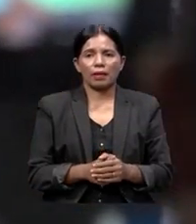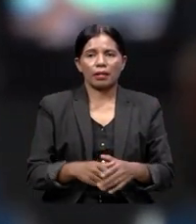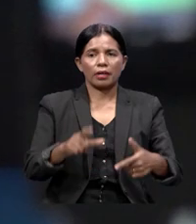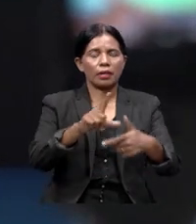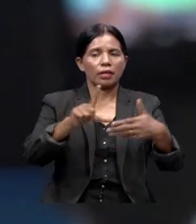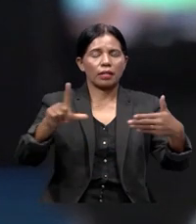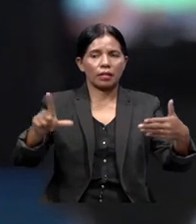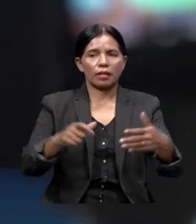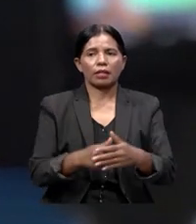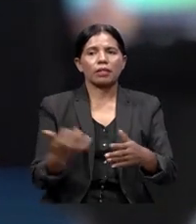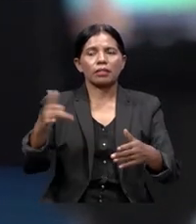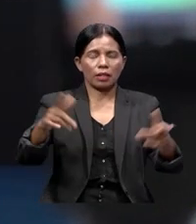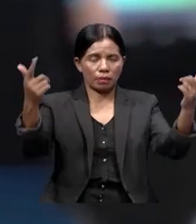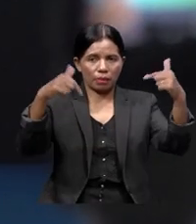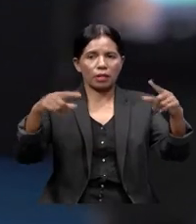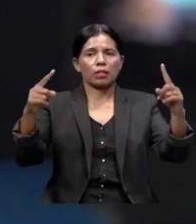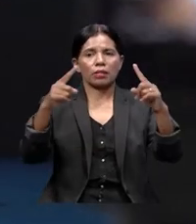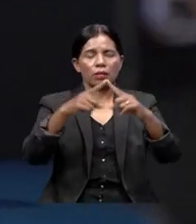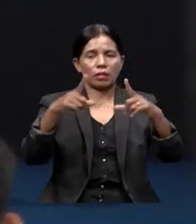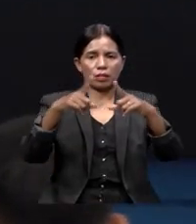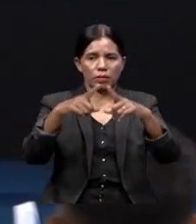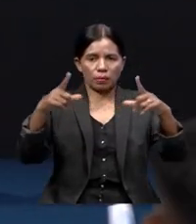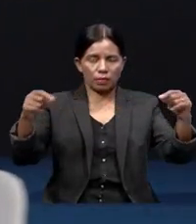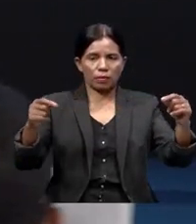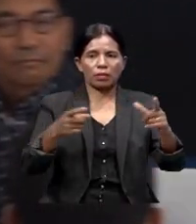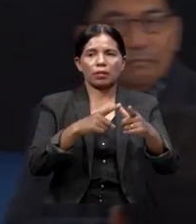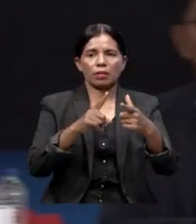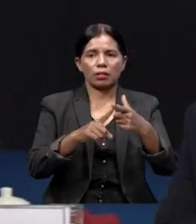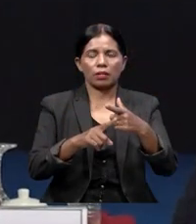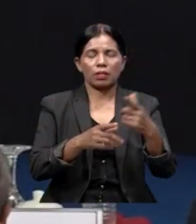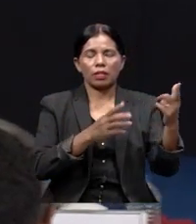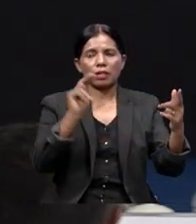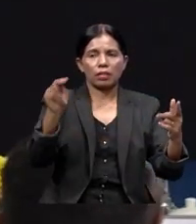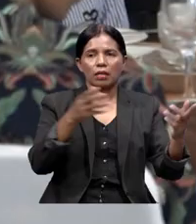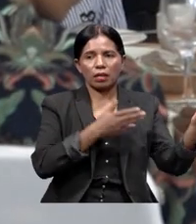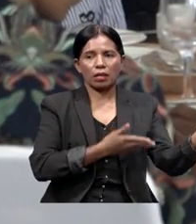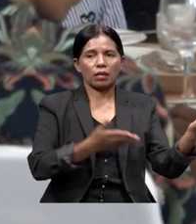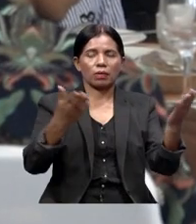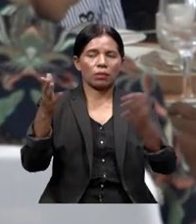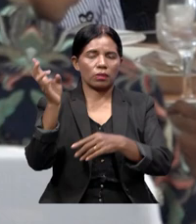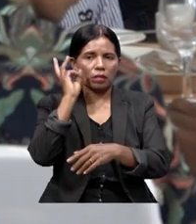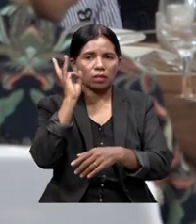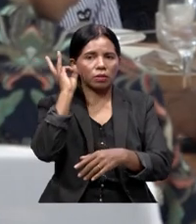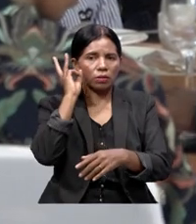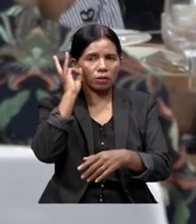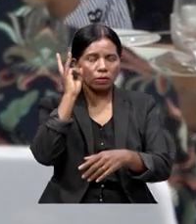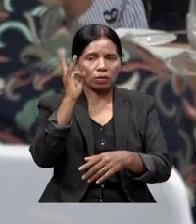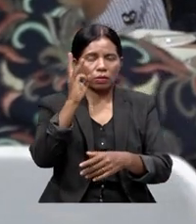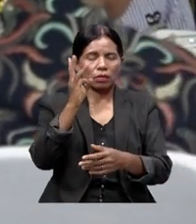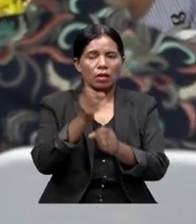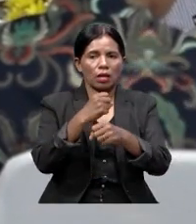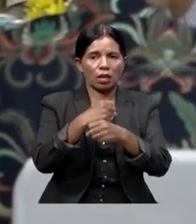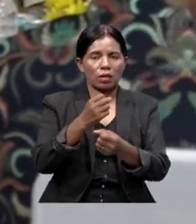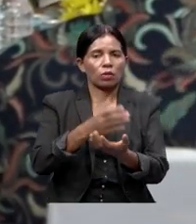produz. Nebe Sirmaito ia Japão, Sirtote ia Japão, e Lori, tua, tinto, Sir produz tinto, Lori